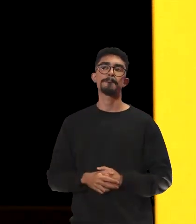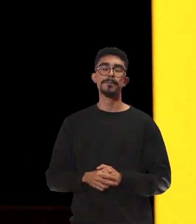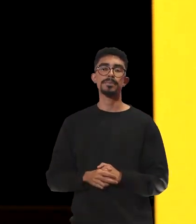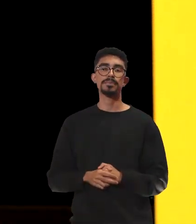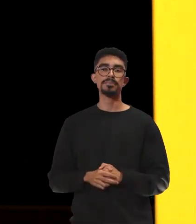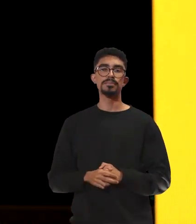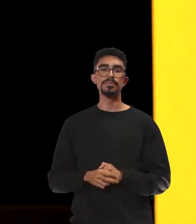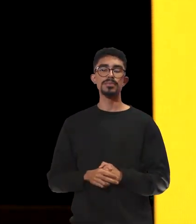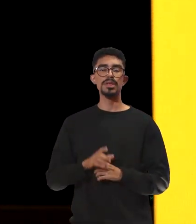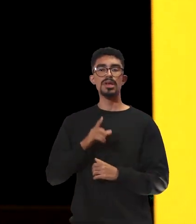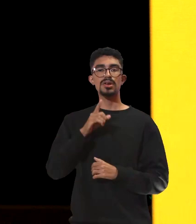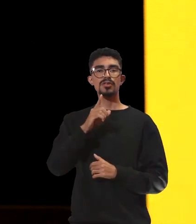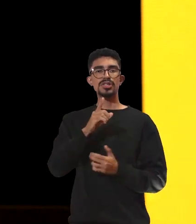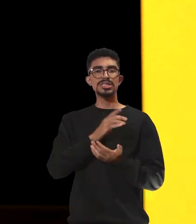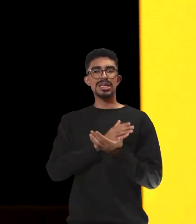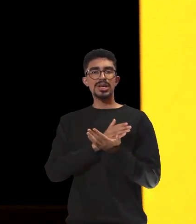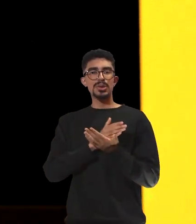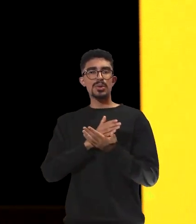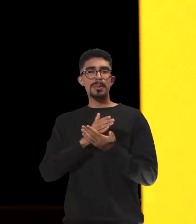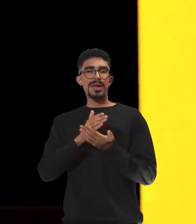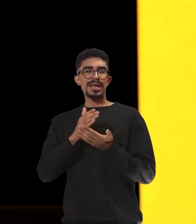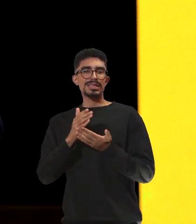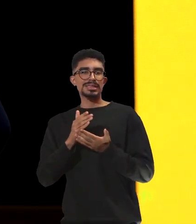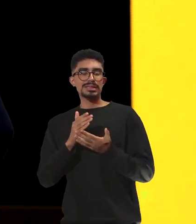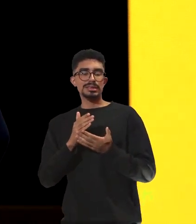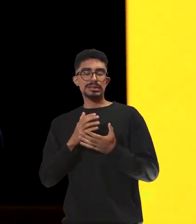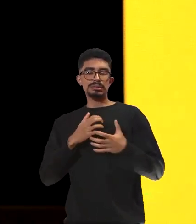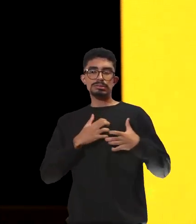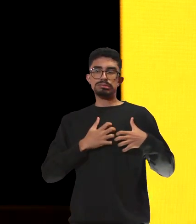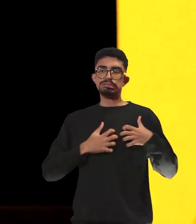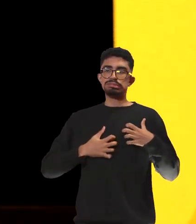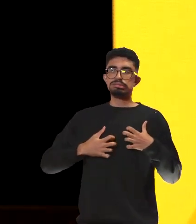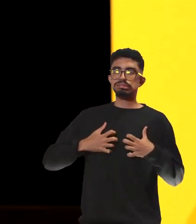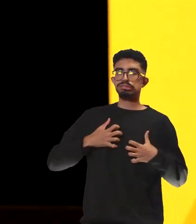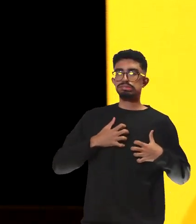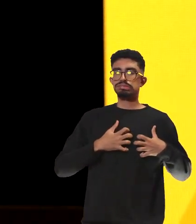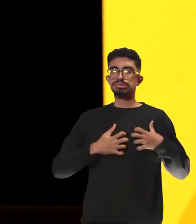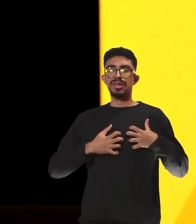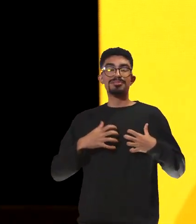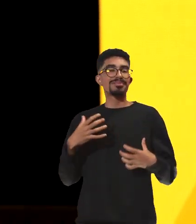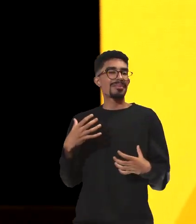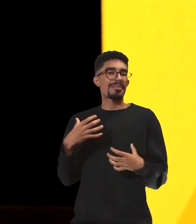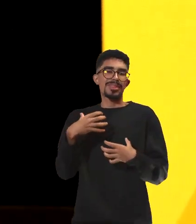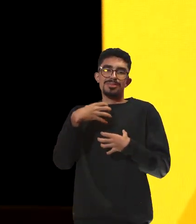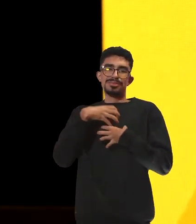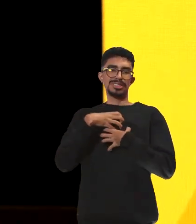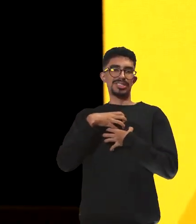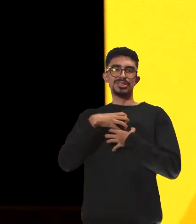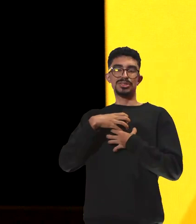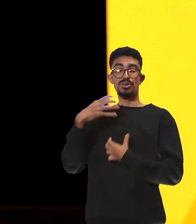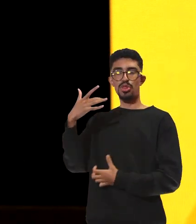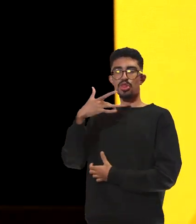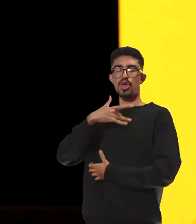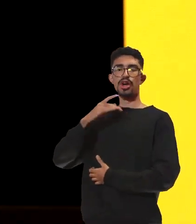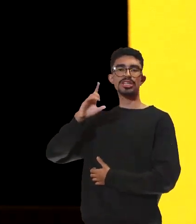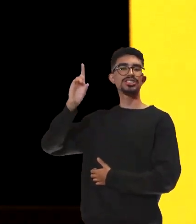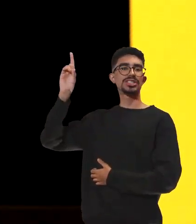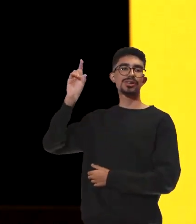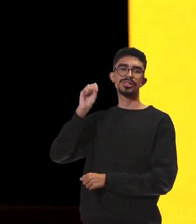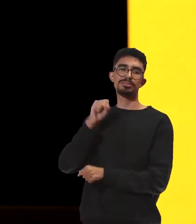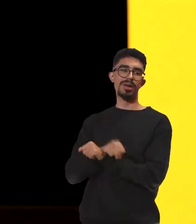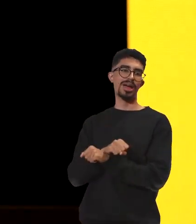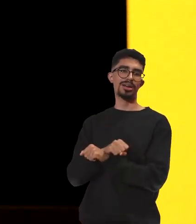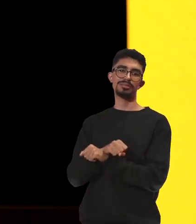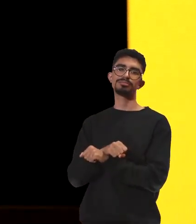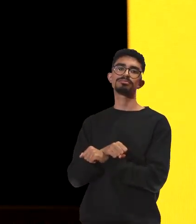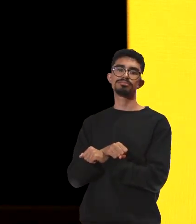estar menos sensível ao toque do Senhor. Aí, como eu disse, você vem no culto, a palavra só falta o seu nome